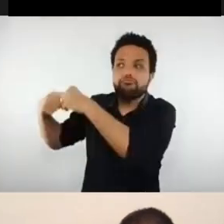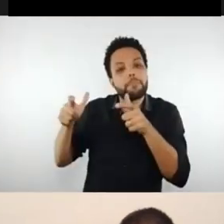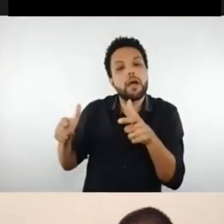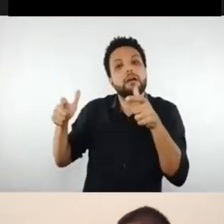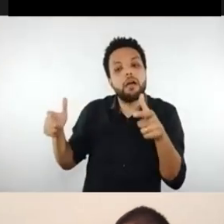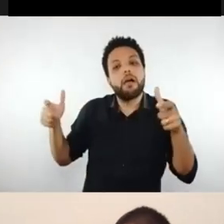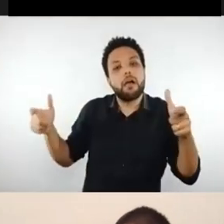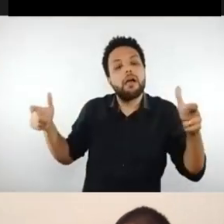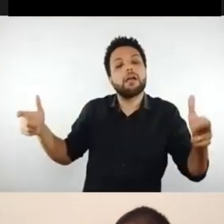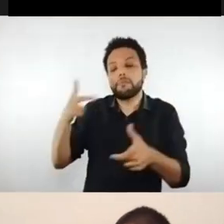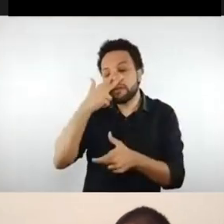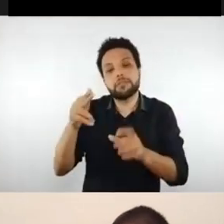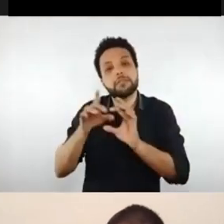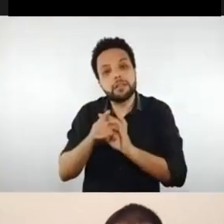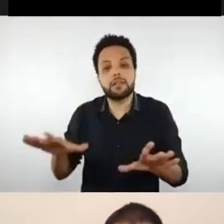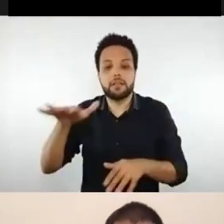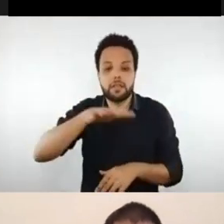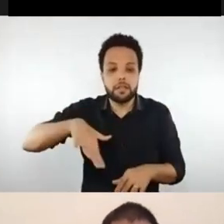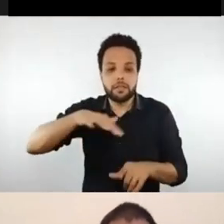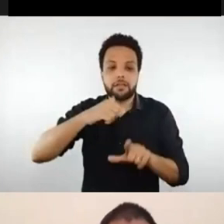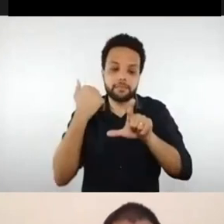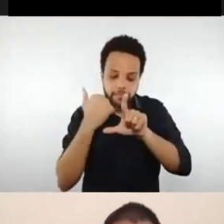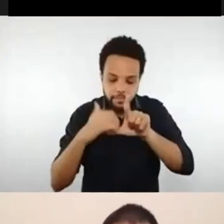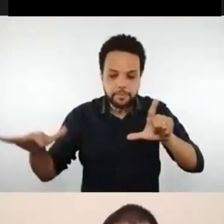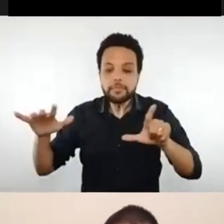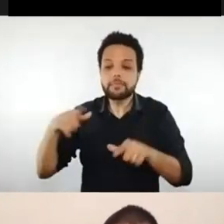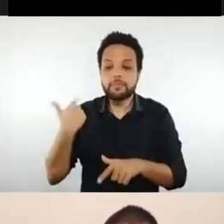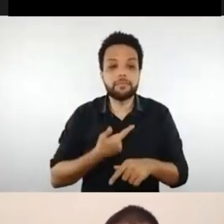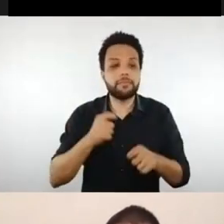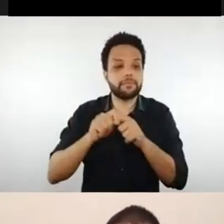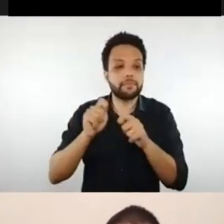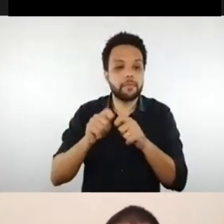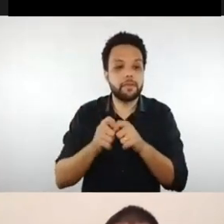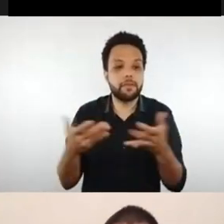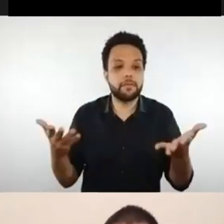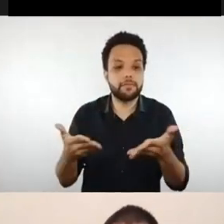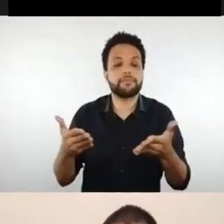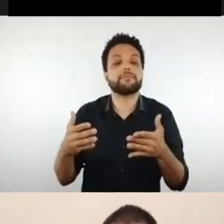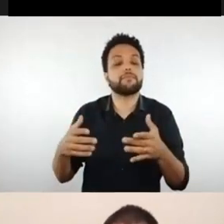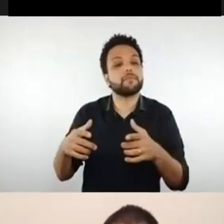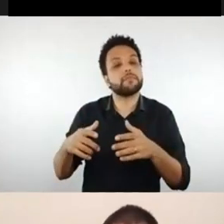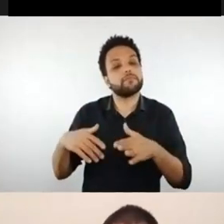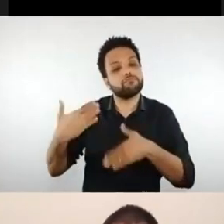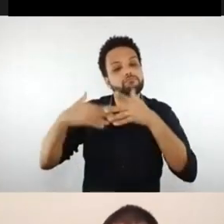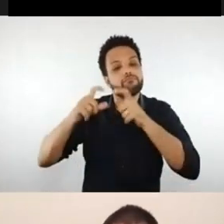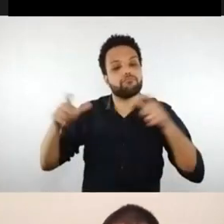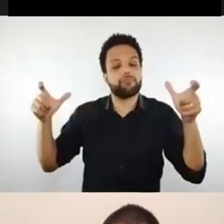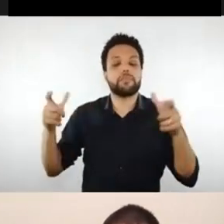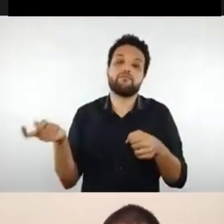mas aos poucos eles vão permitir que essa atividade que a gente teve nesse ciclo de crescimento se